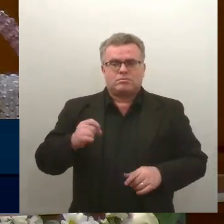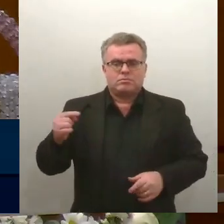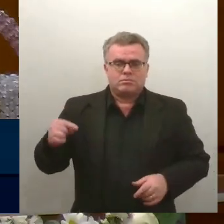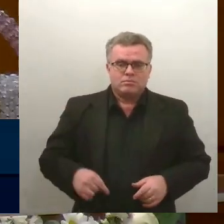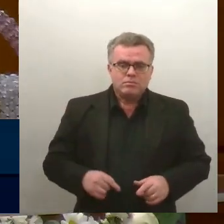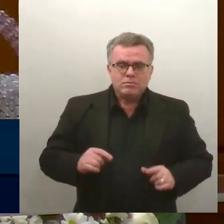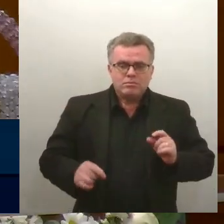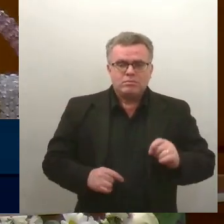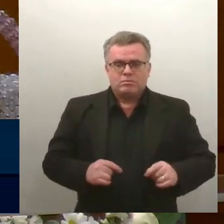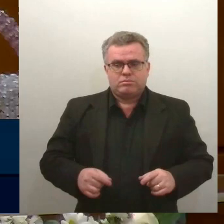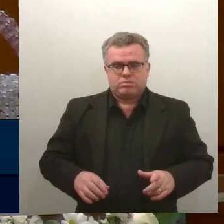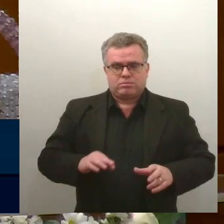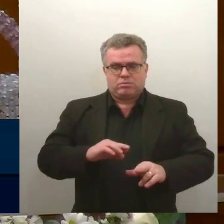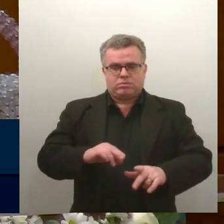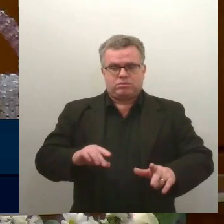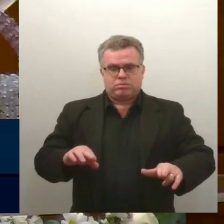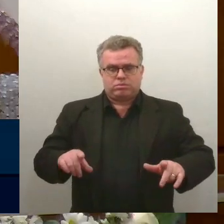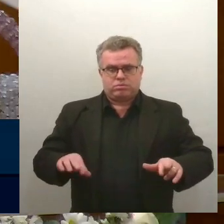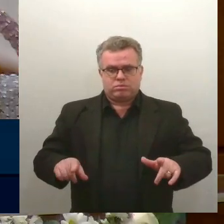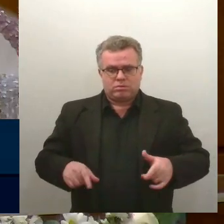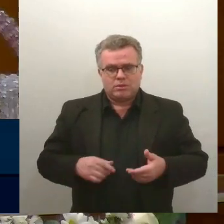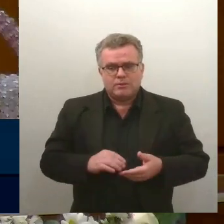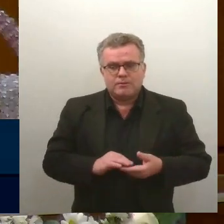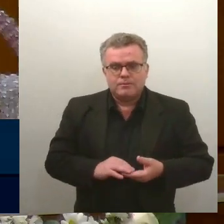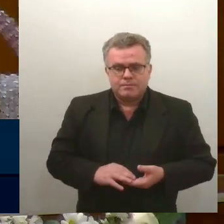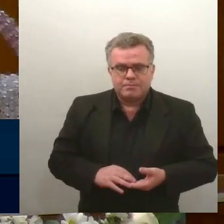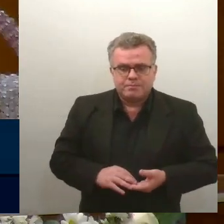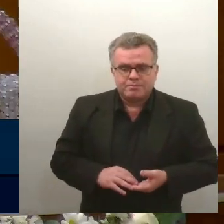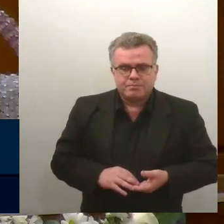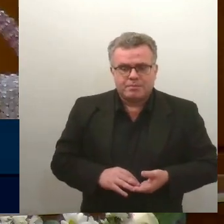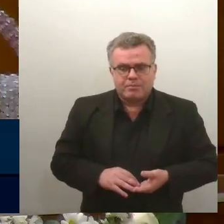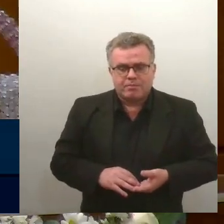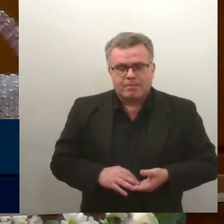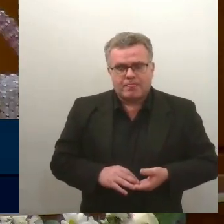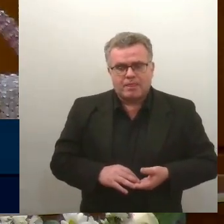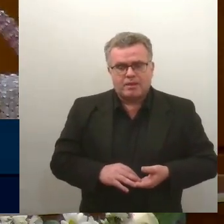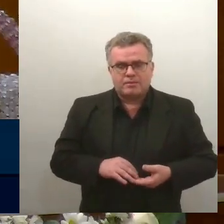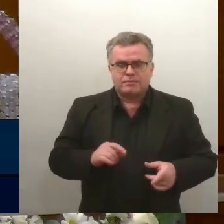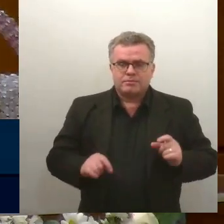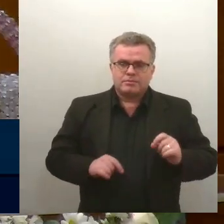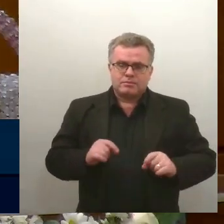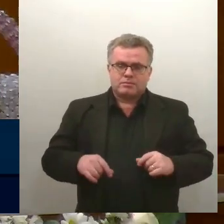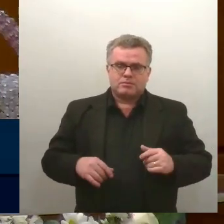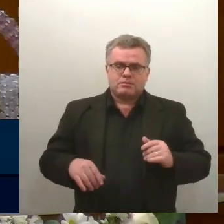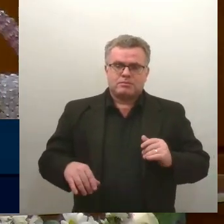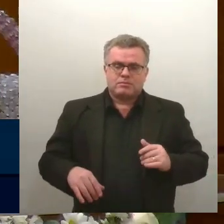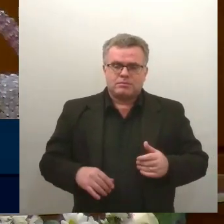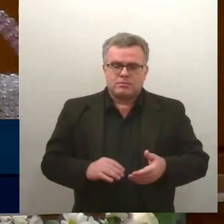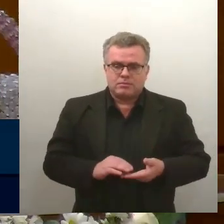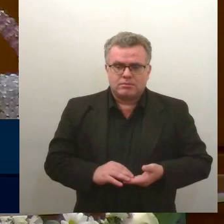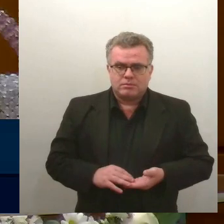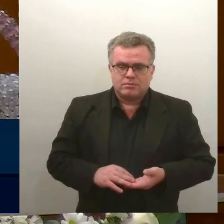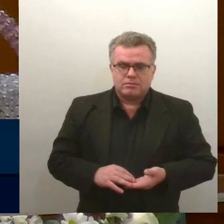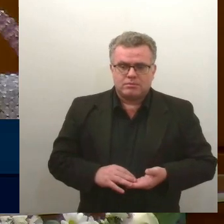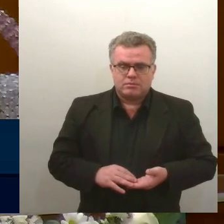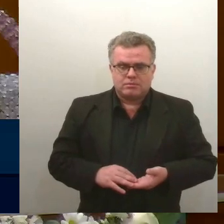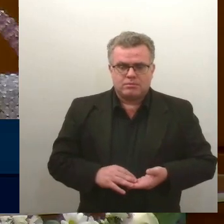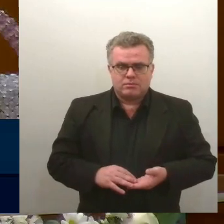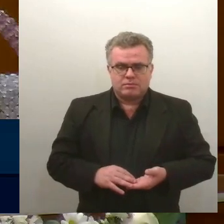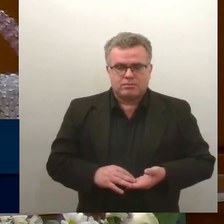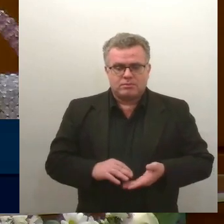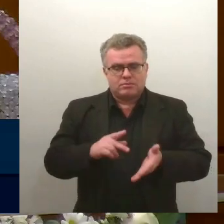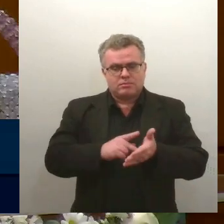né, que tem na biografia dele. Ele era um exímio comunicador que